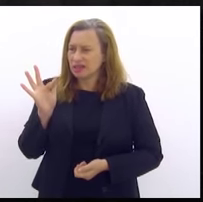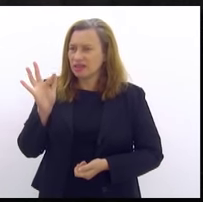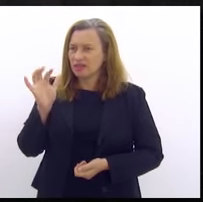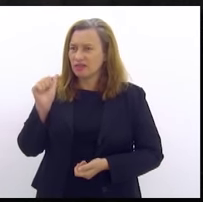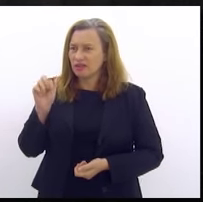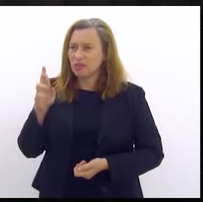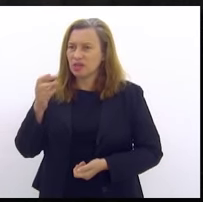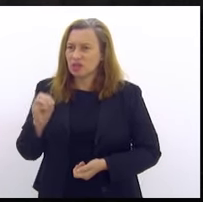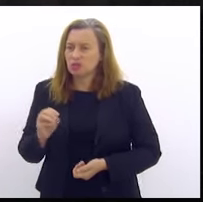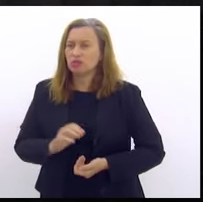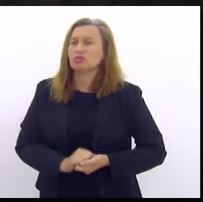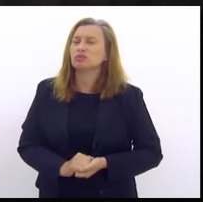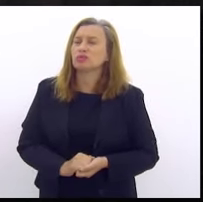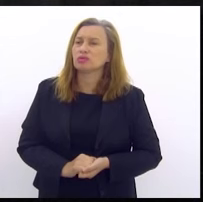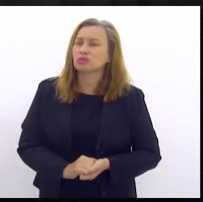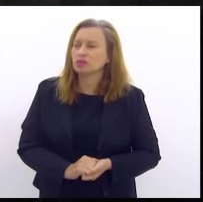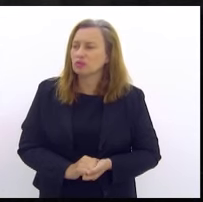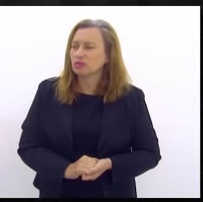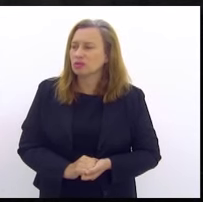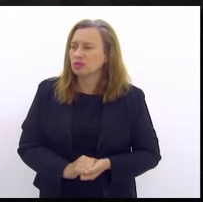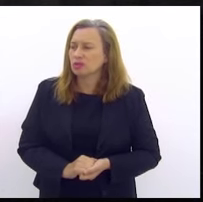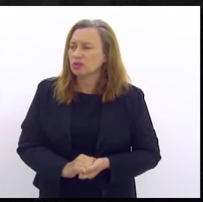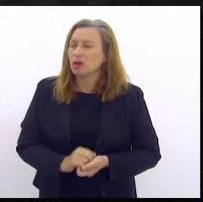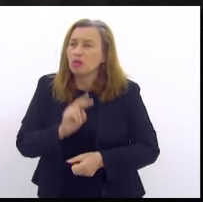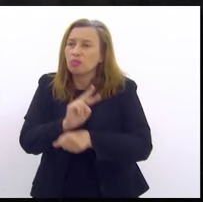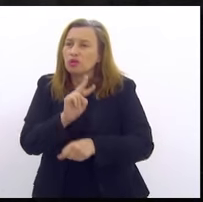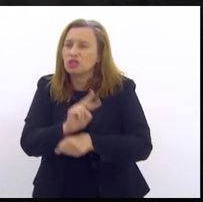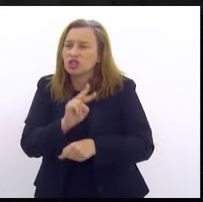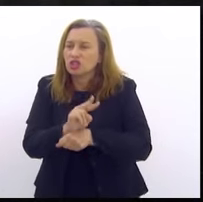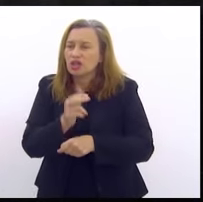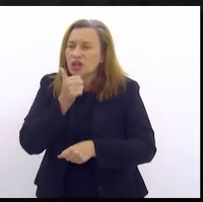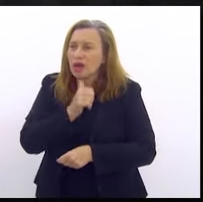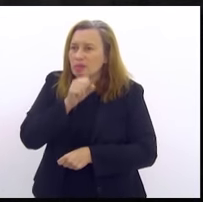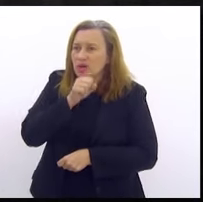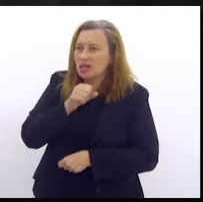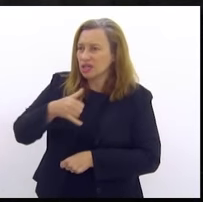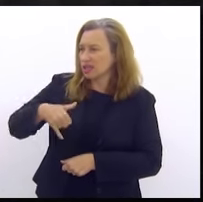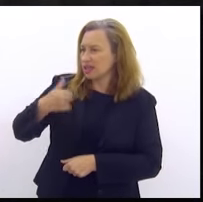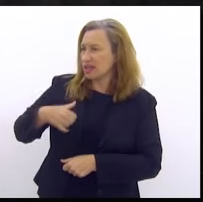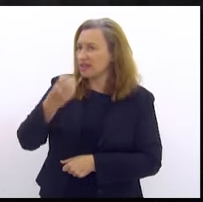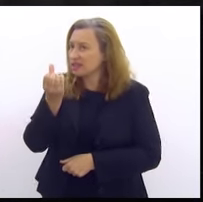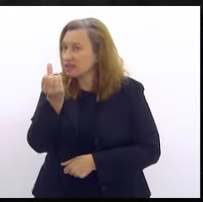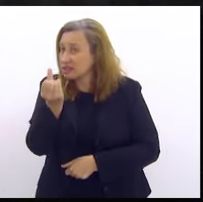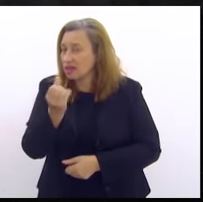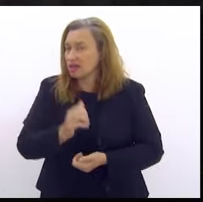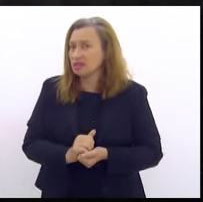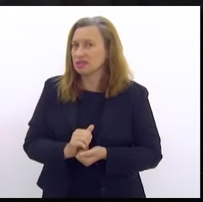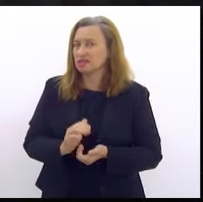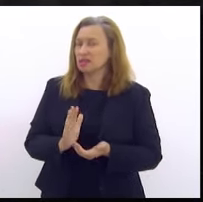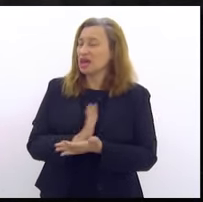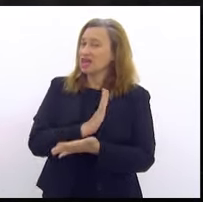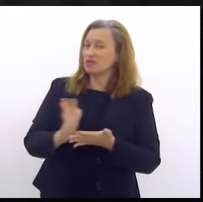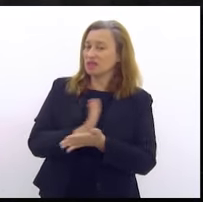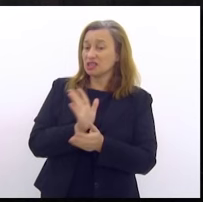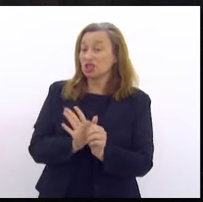sua mãe. Deixa uma filha de 6 anos. Muitas vezes isso não é dito aqui.